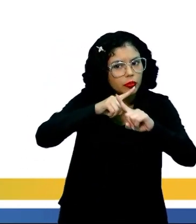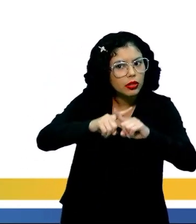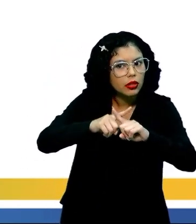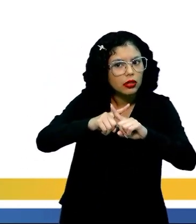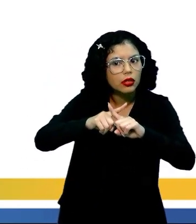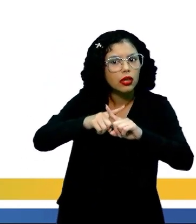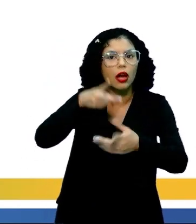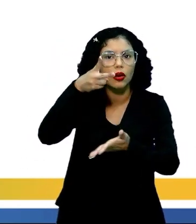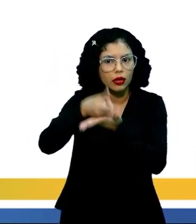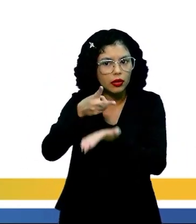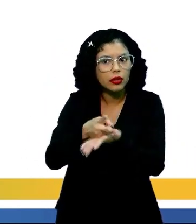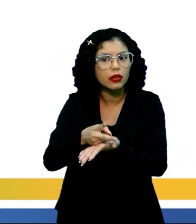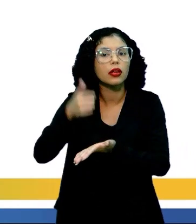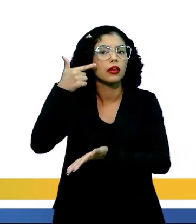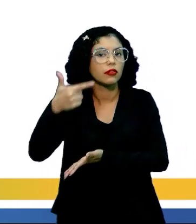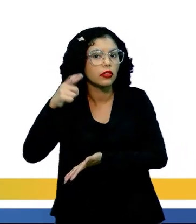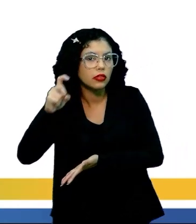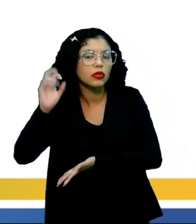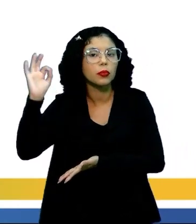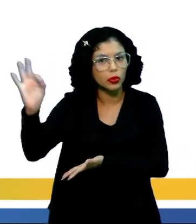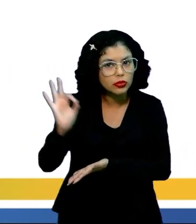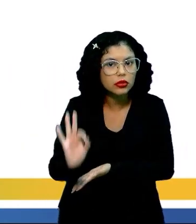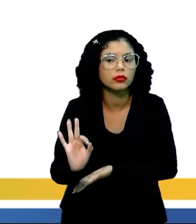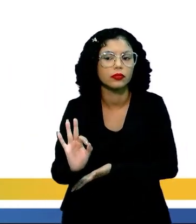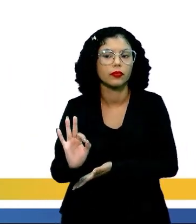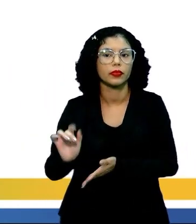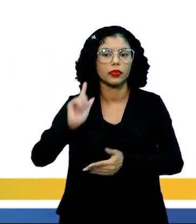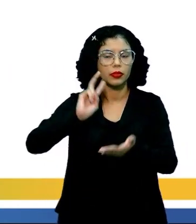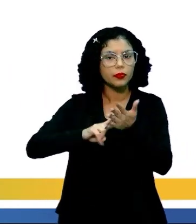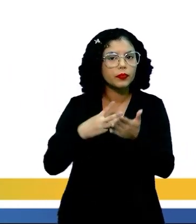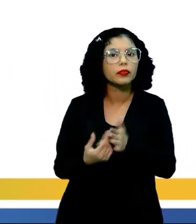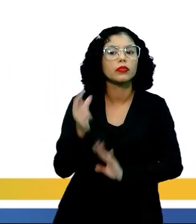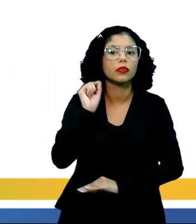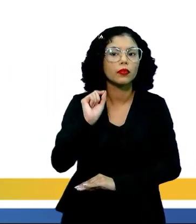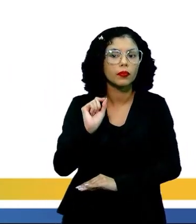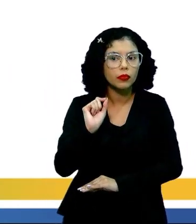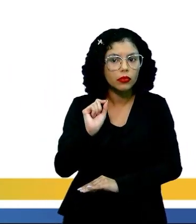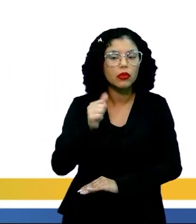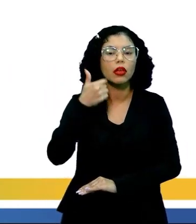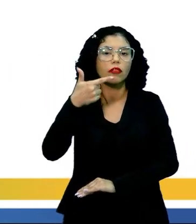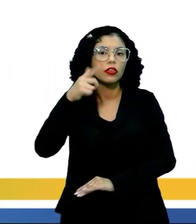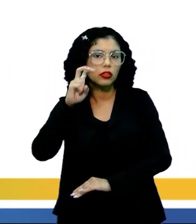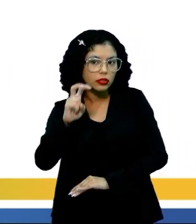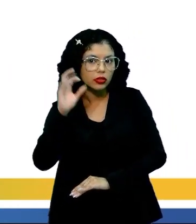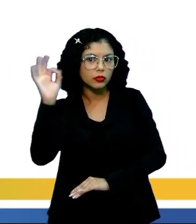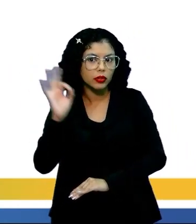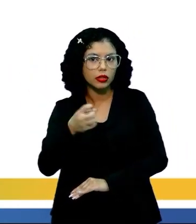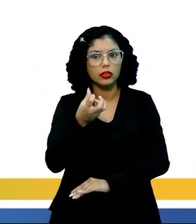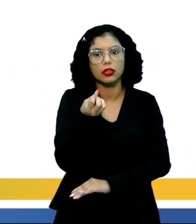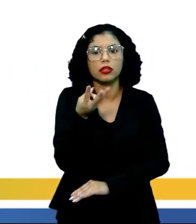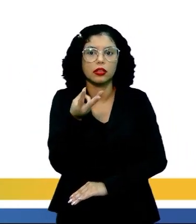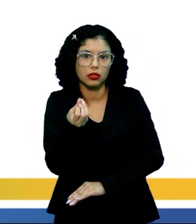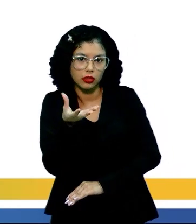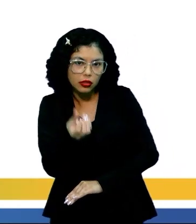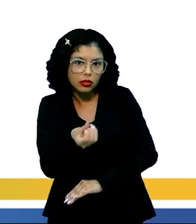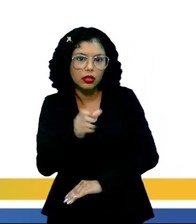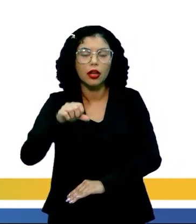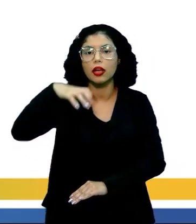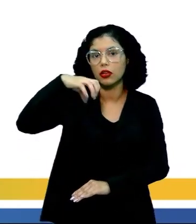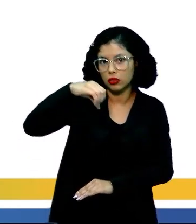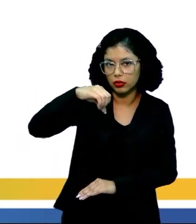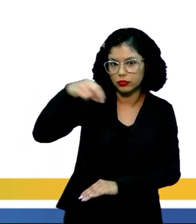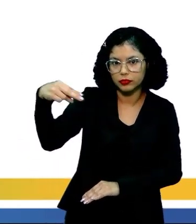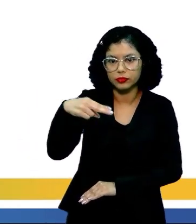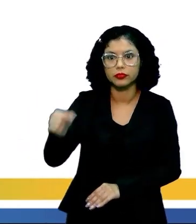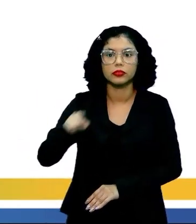0,25 é a mesma coisa que 25%. Traduzindo, 25% de 360 é igual a